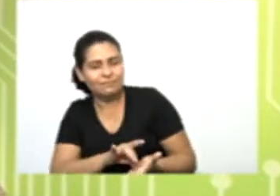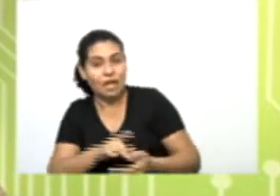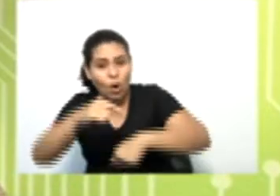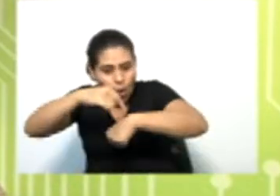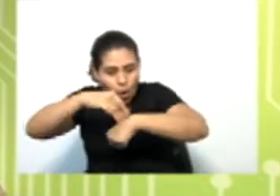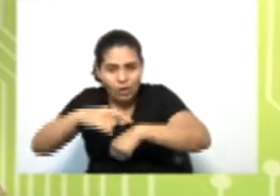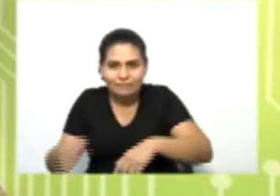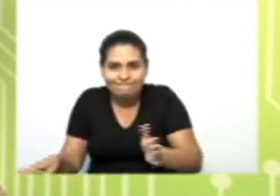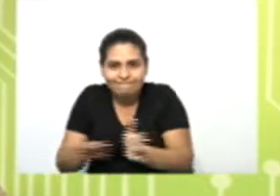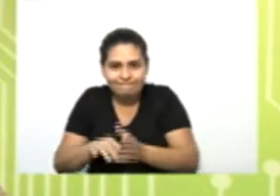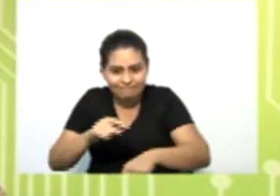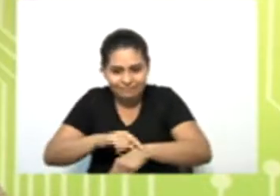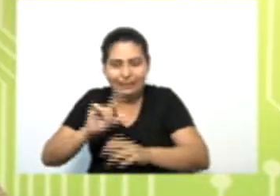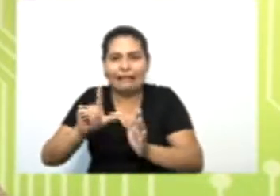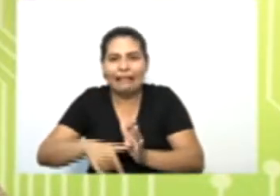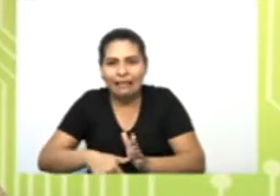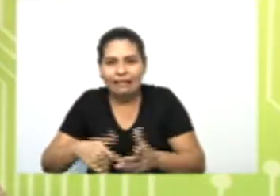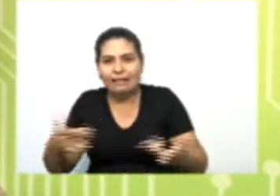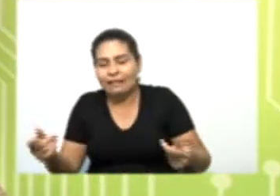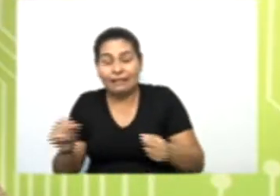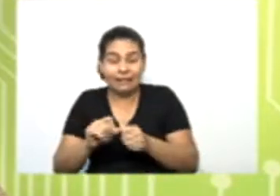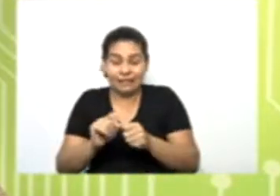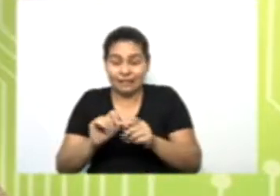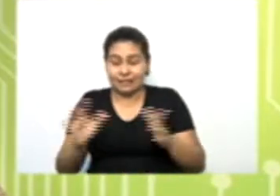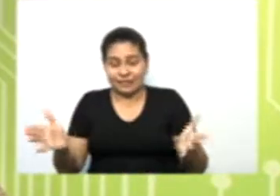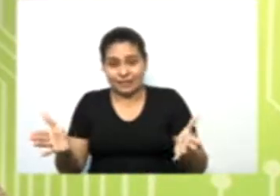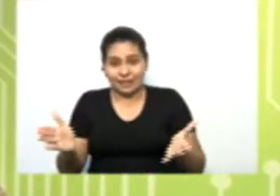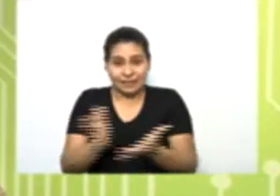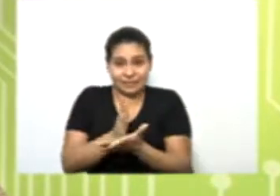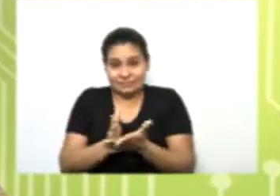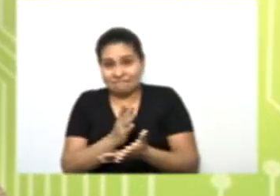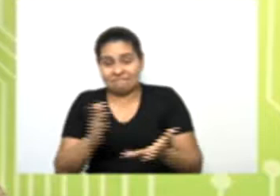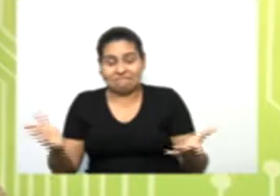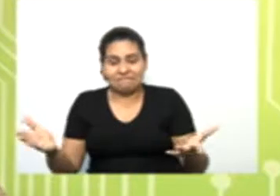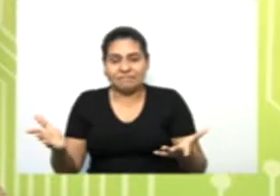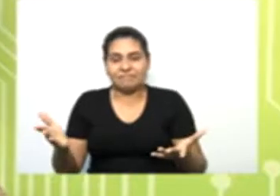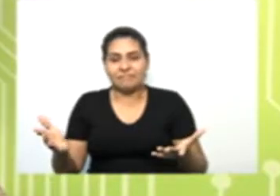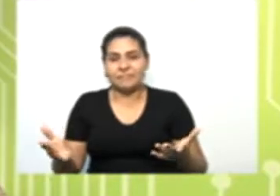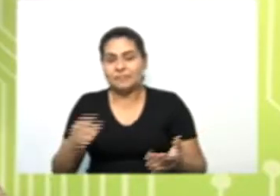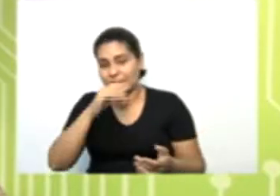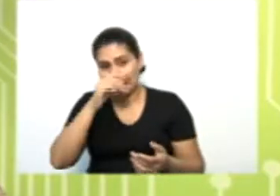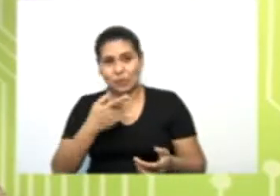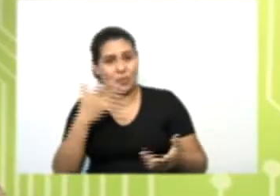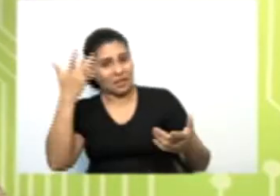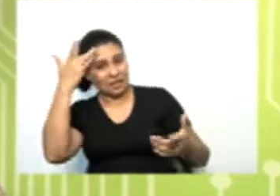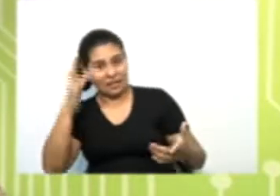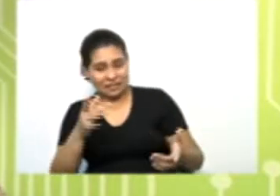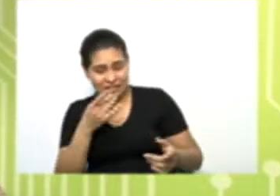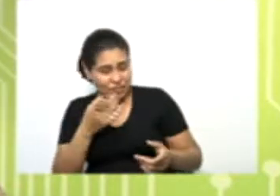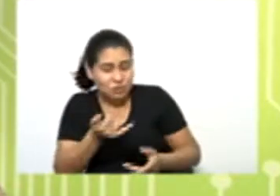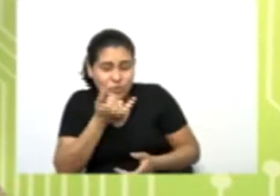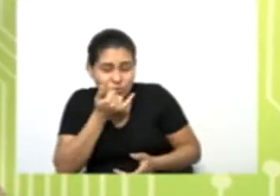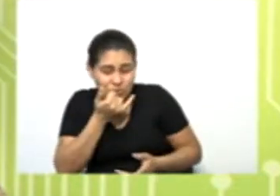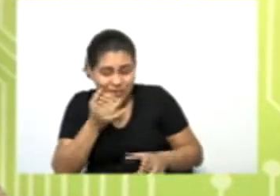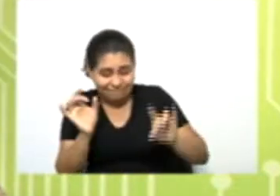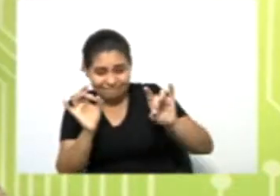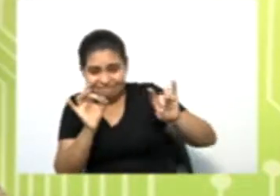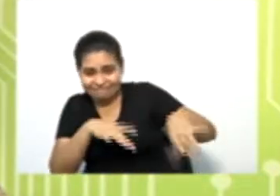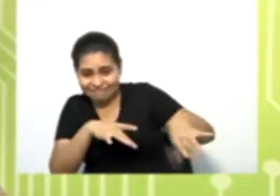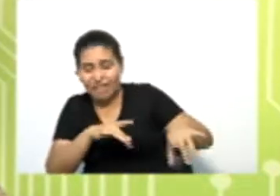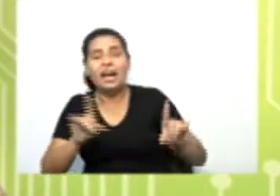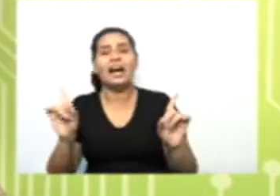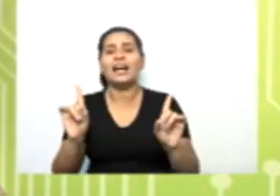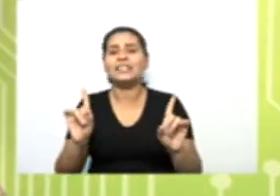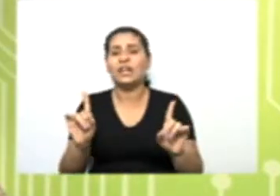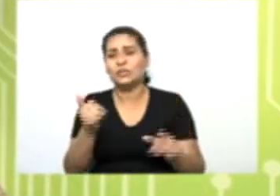Chega na hora da negociação, você tem que realmente lançar mão de certas coisas, e você lança, e daqui a pouco você